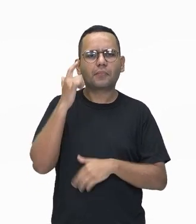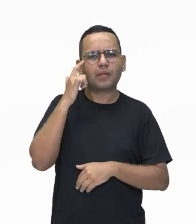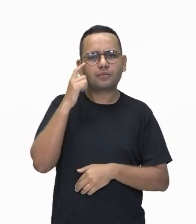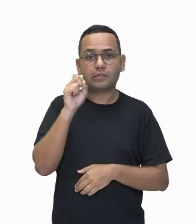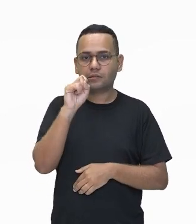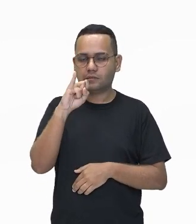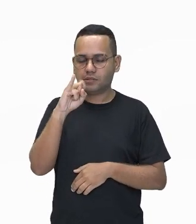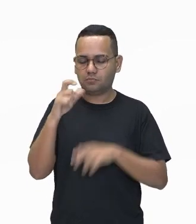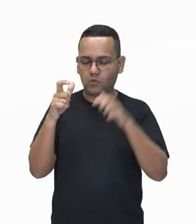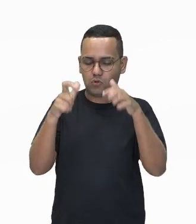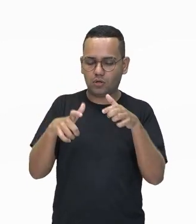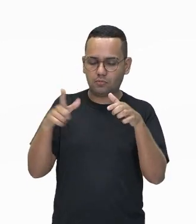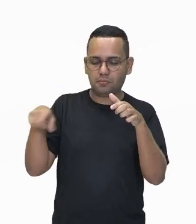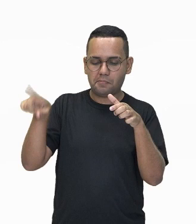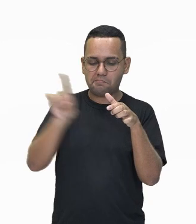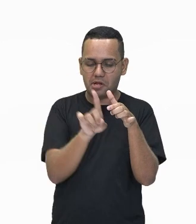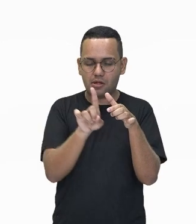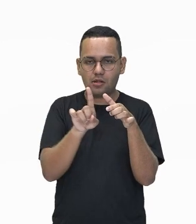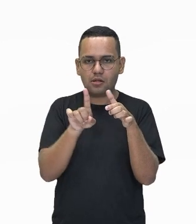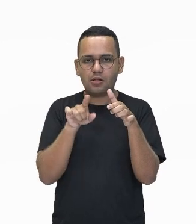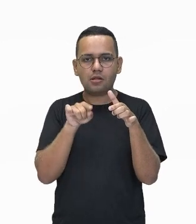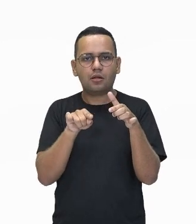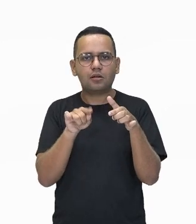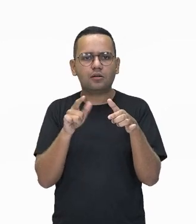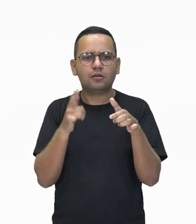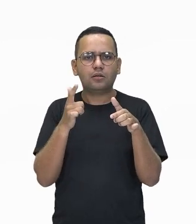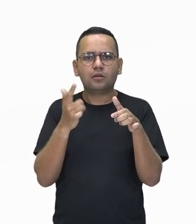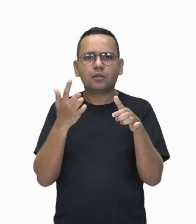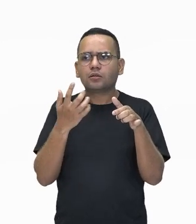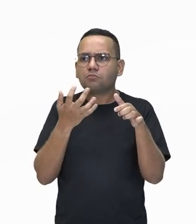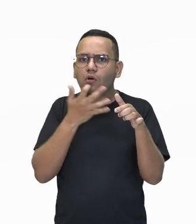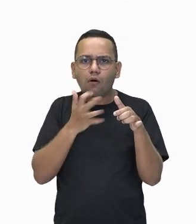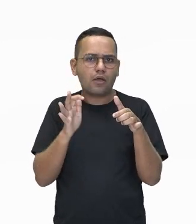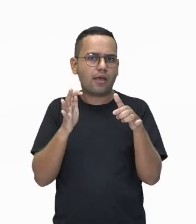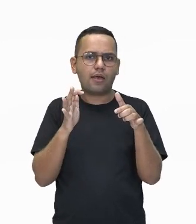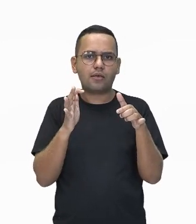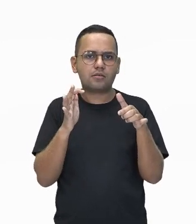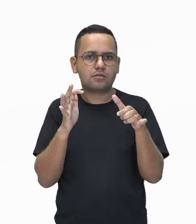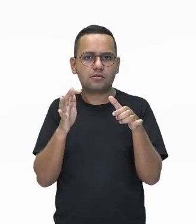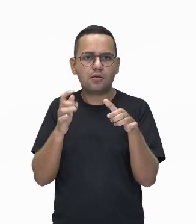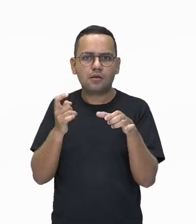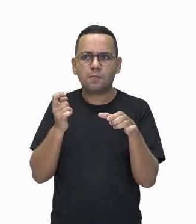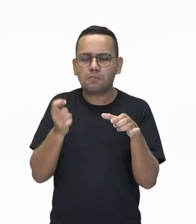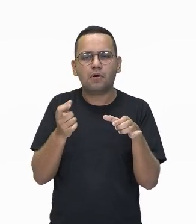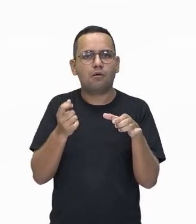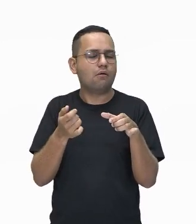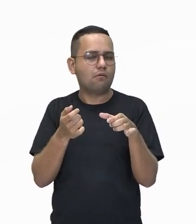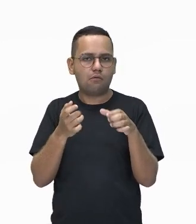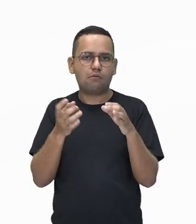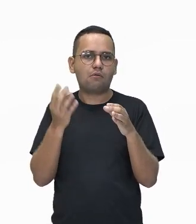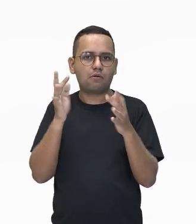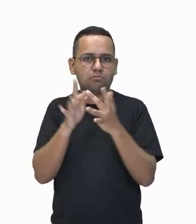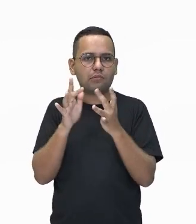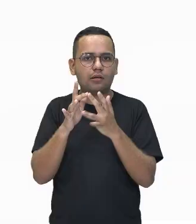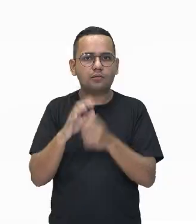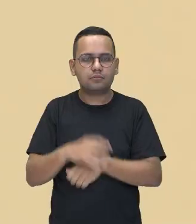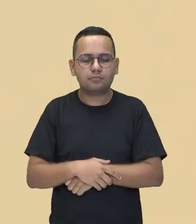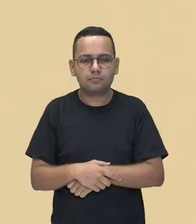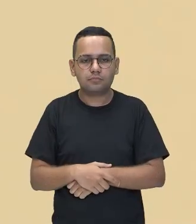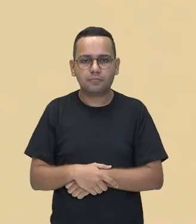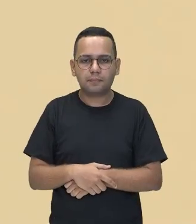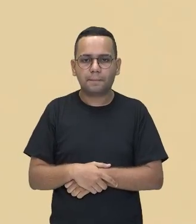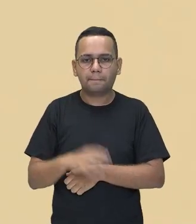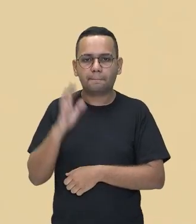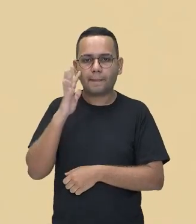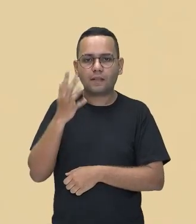fazer o quê, né? A chegar numa localidade que eu não tenho tanta familiaridade. Ou seja, isso significa